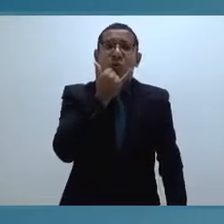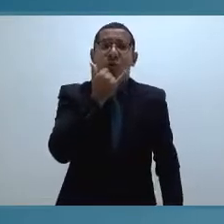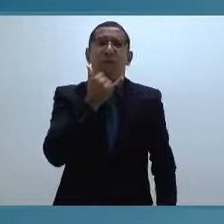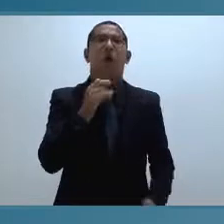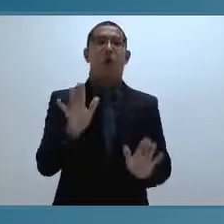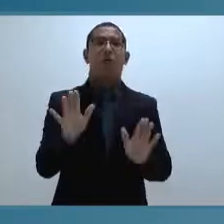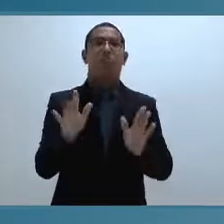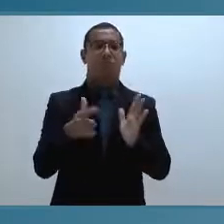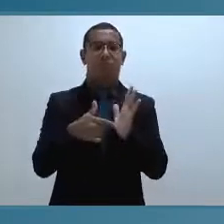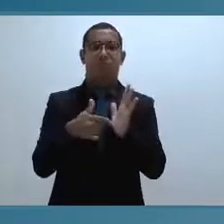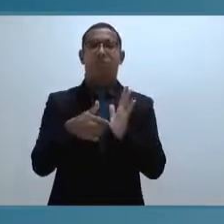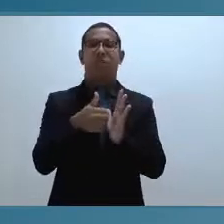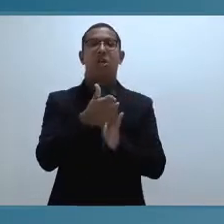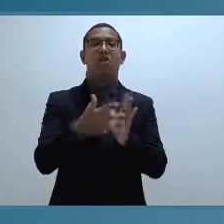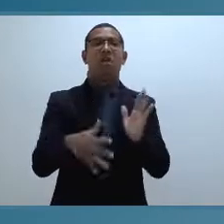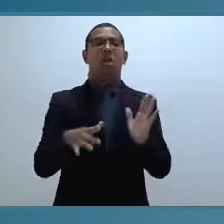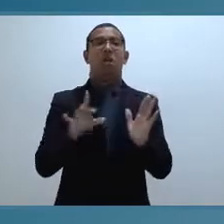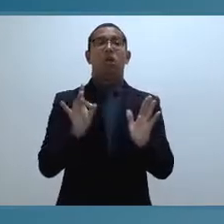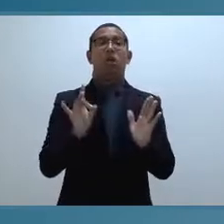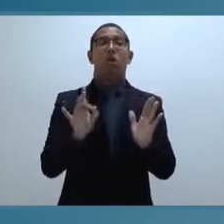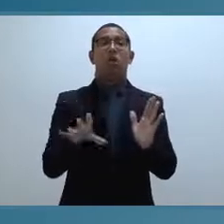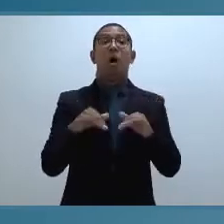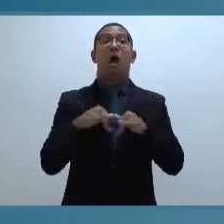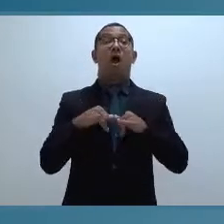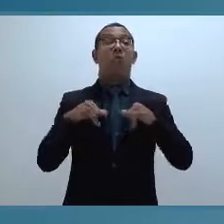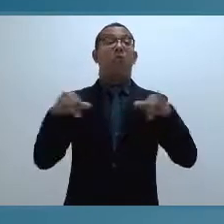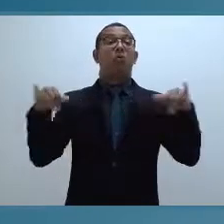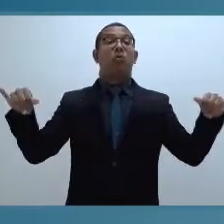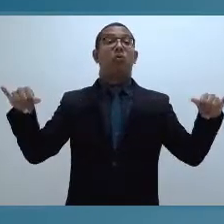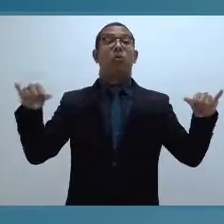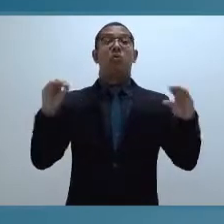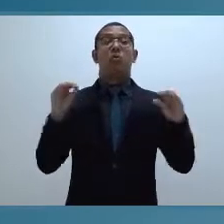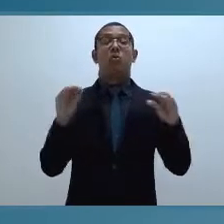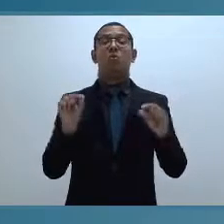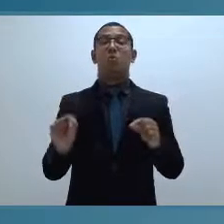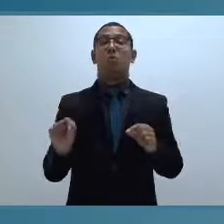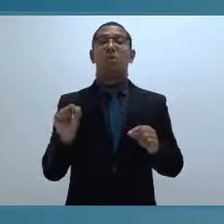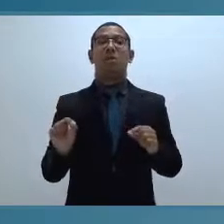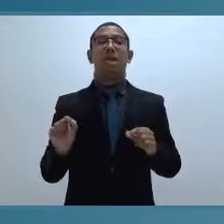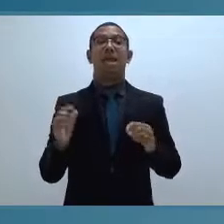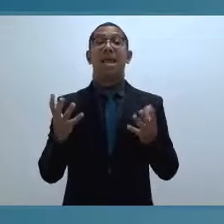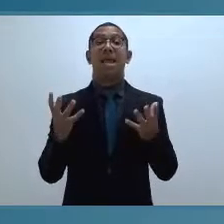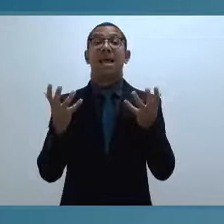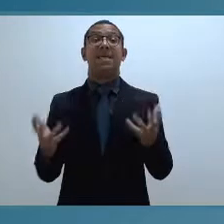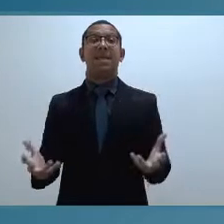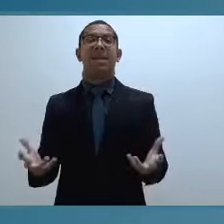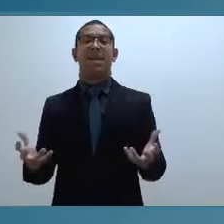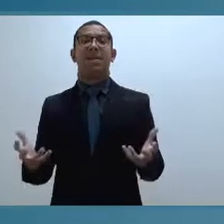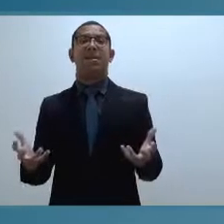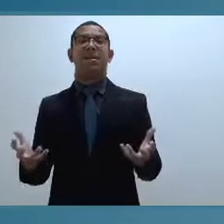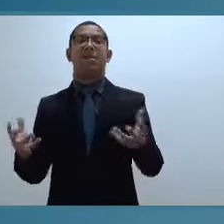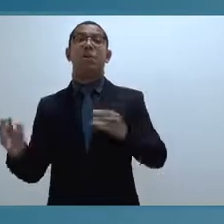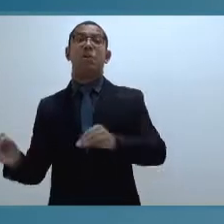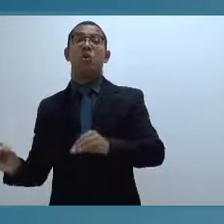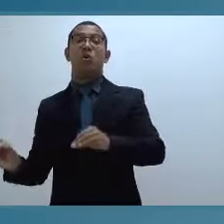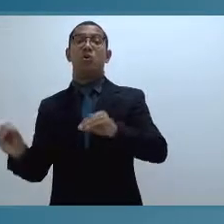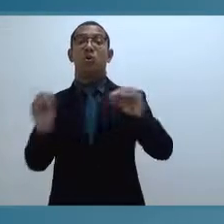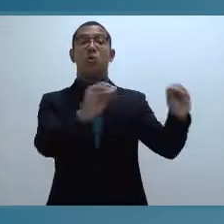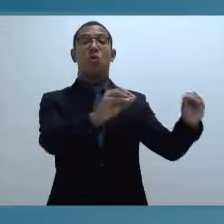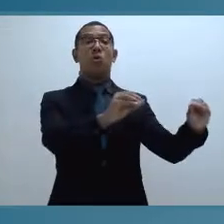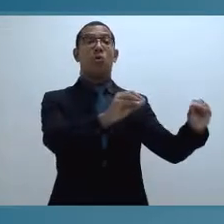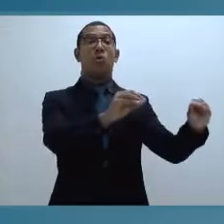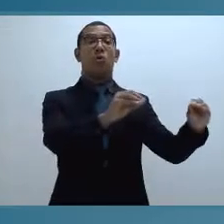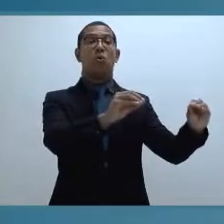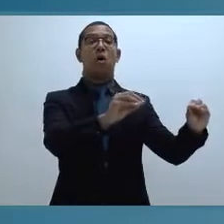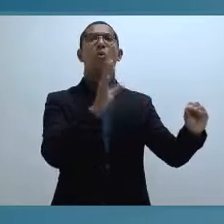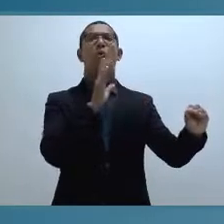ela apenas noticia que ela pretende morar, inclusive até eu conheço ela, viu, desembargadora? Que quando eu estava